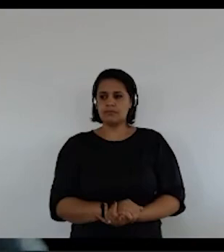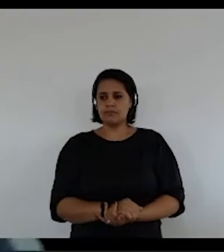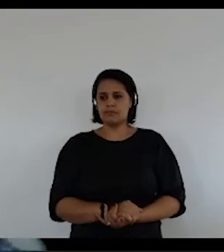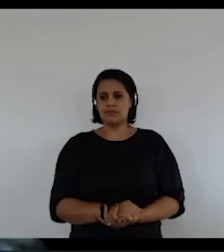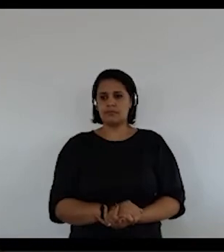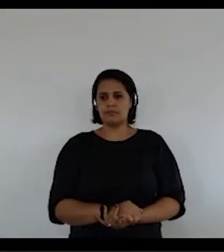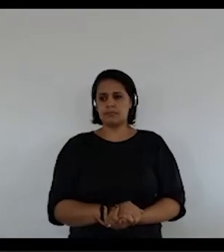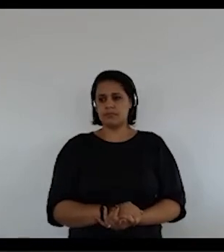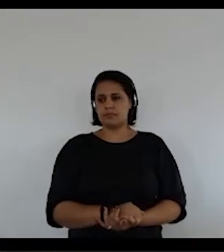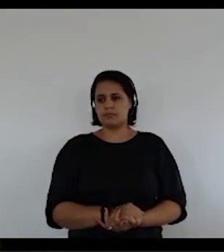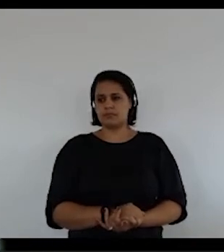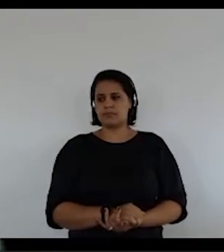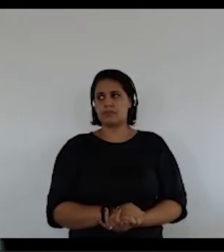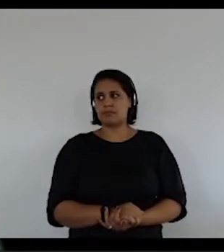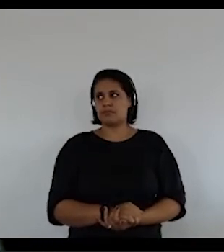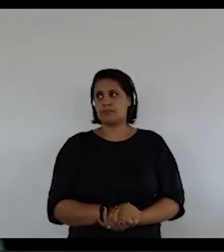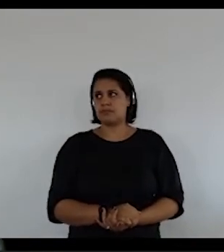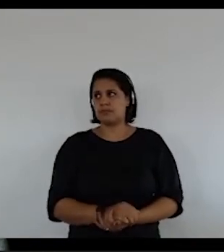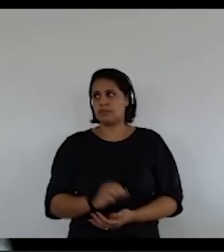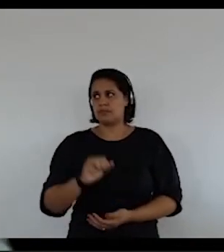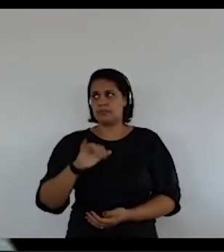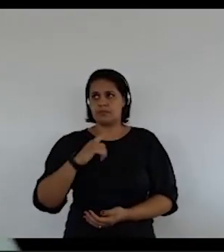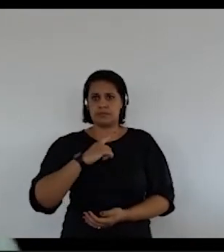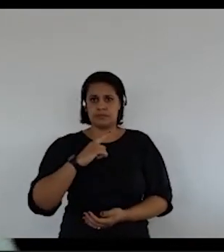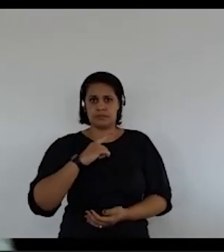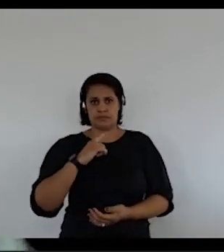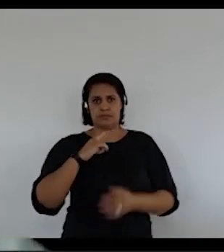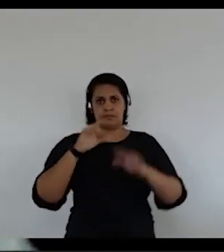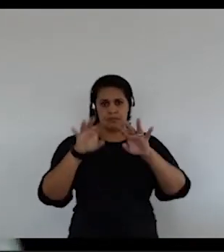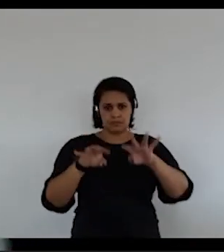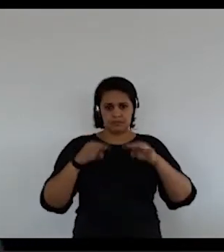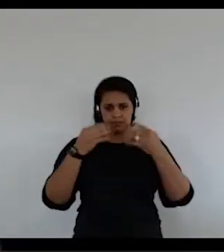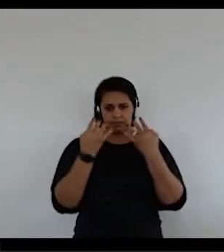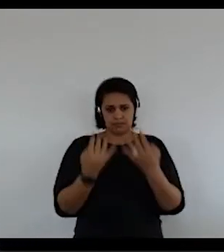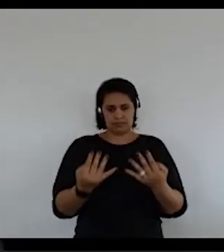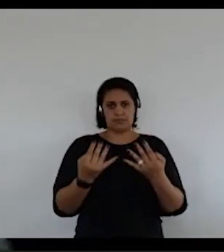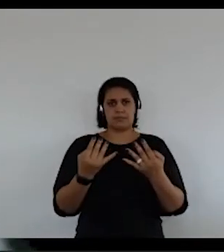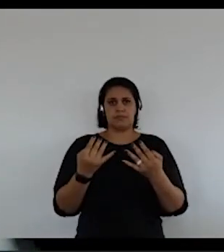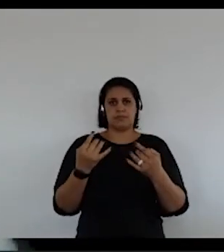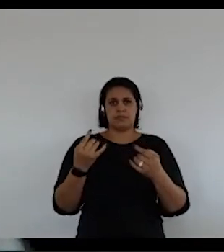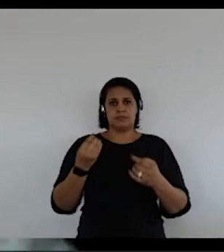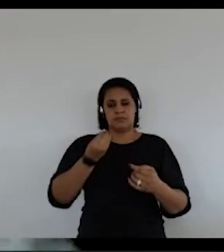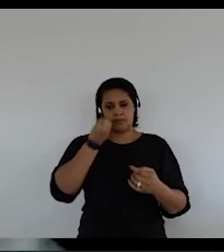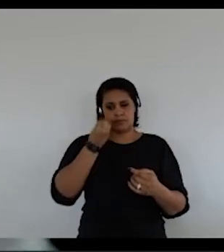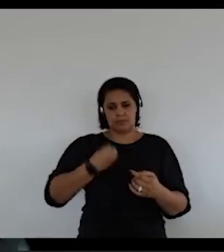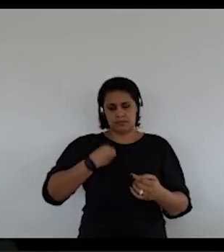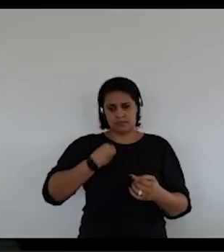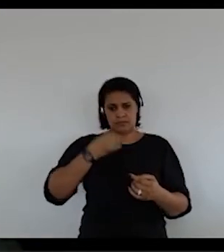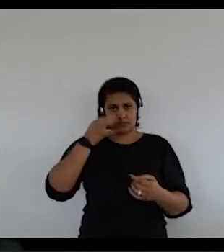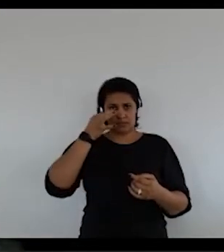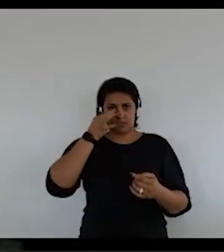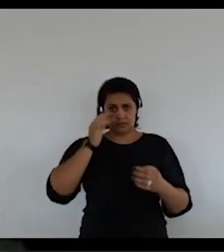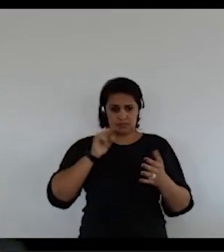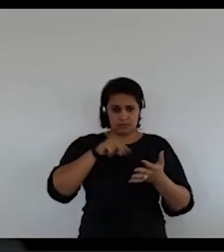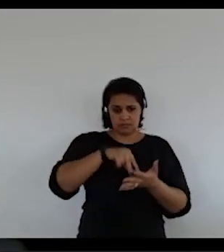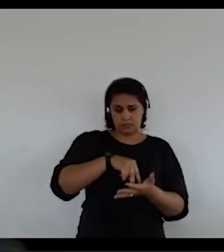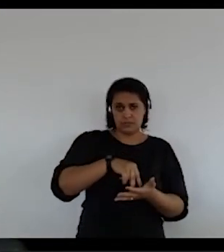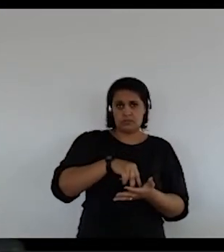nas audiências presenciais, mas com alguma atuação